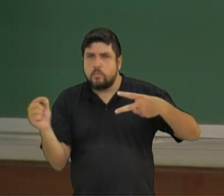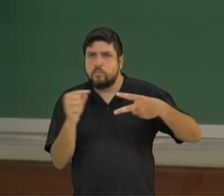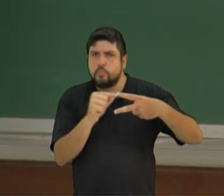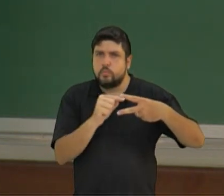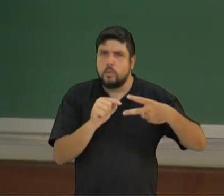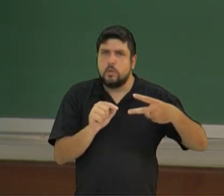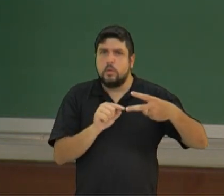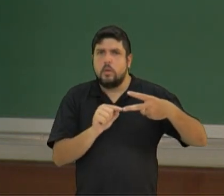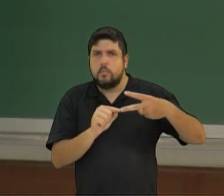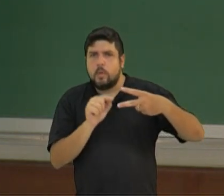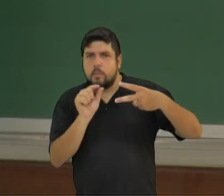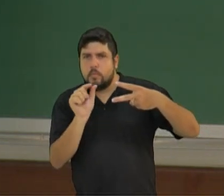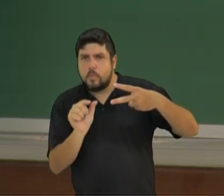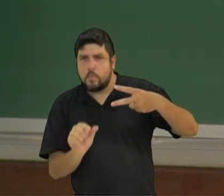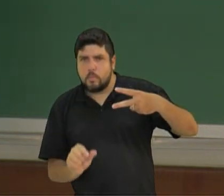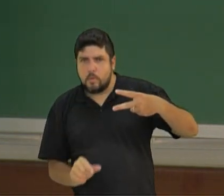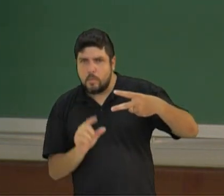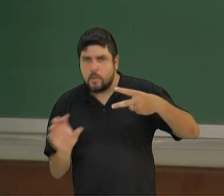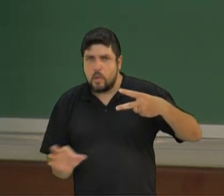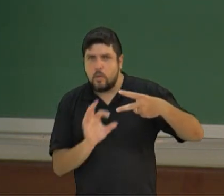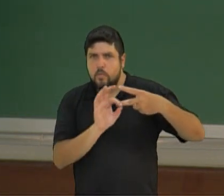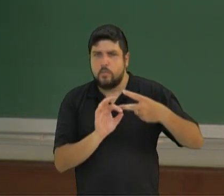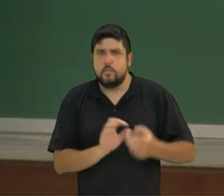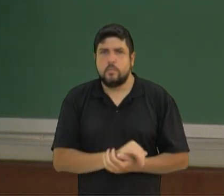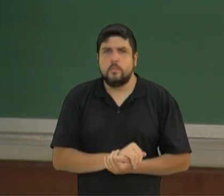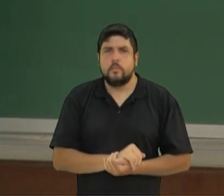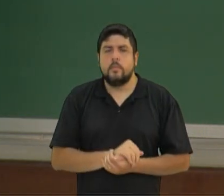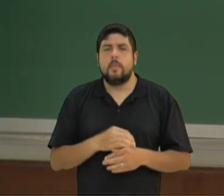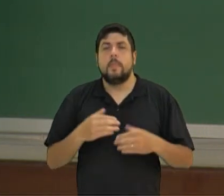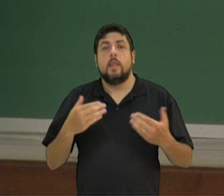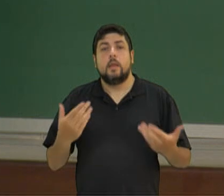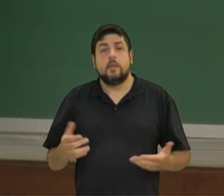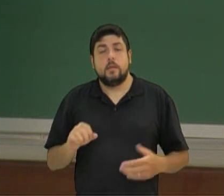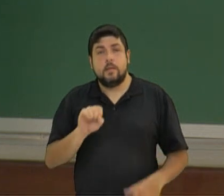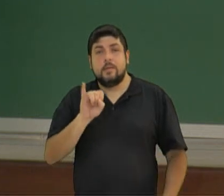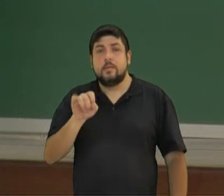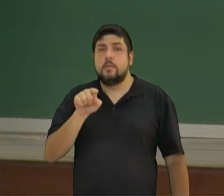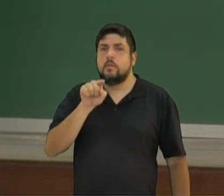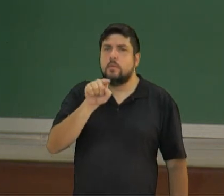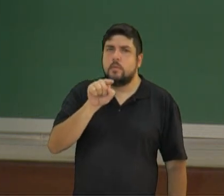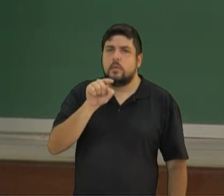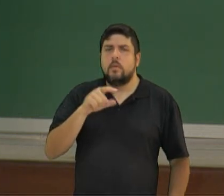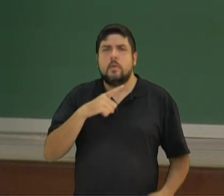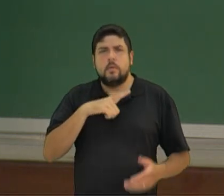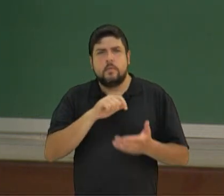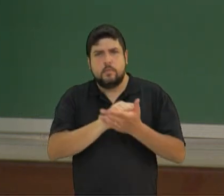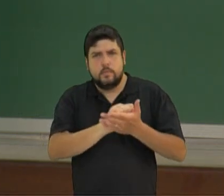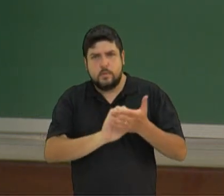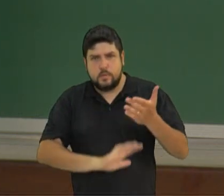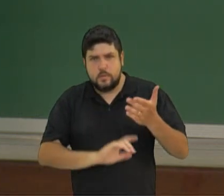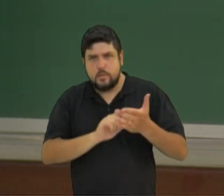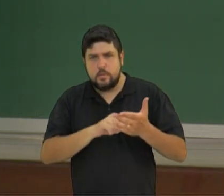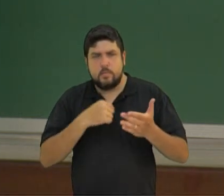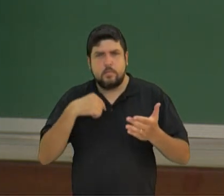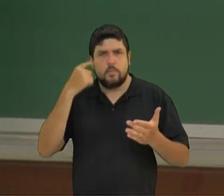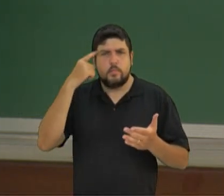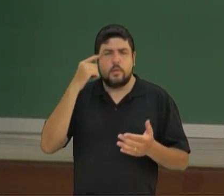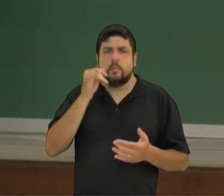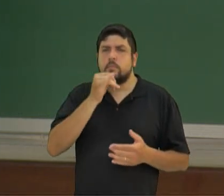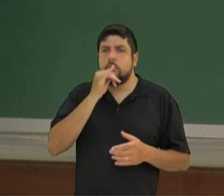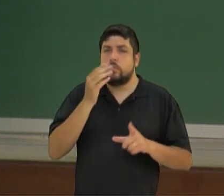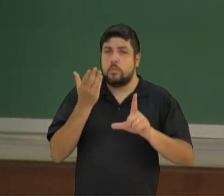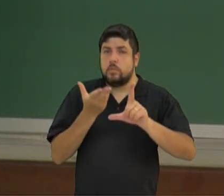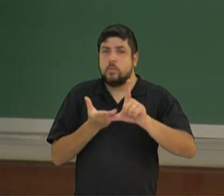suas características e os músculos com as suas características. Caso você tenha algum exercício, pensa lá no seu